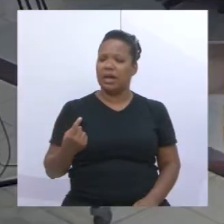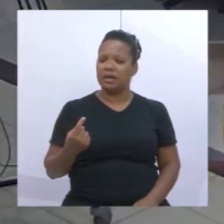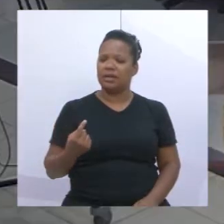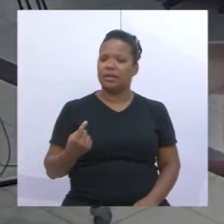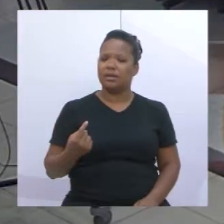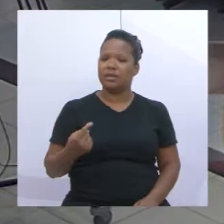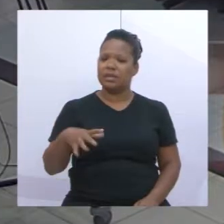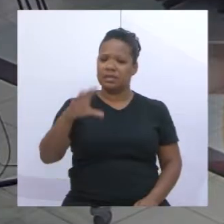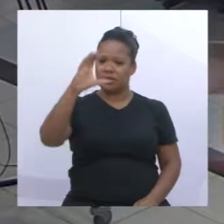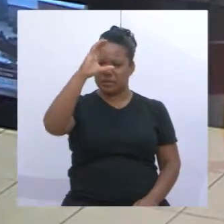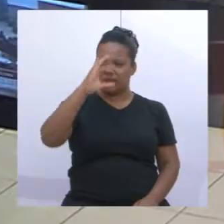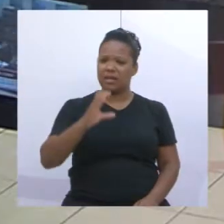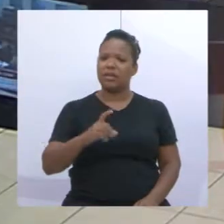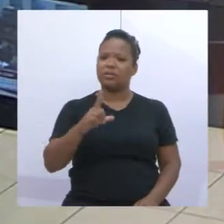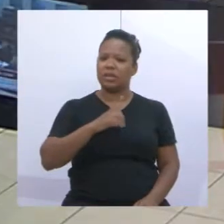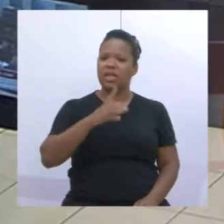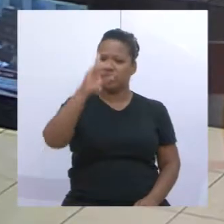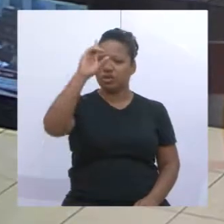isso.